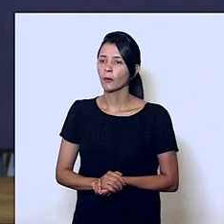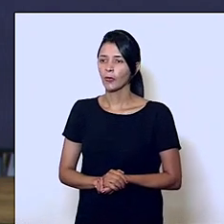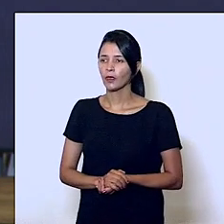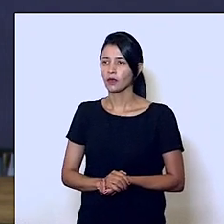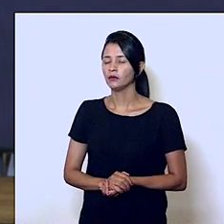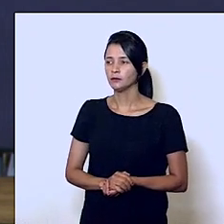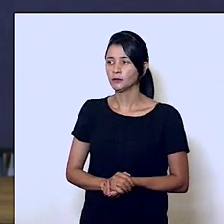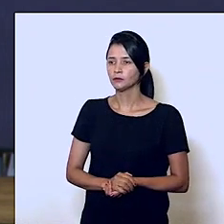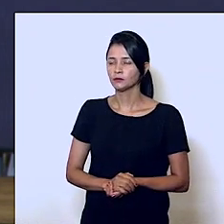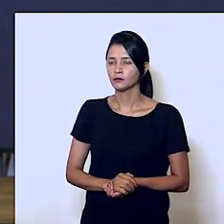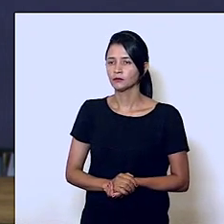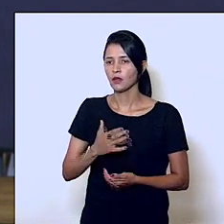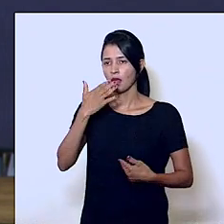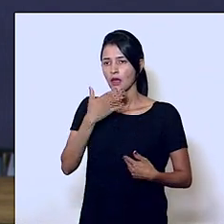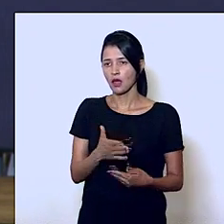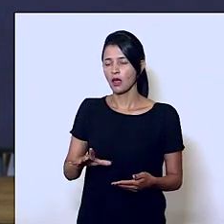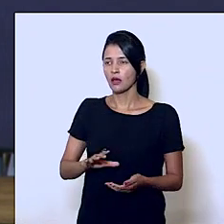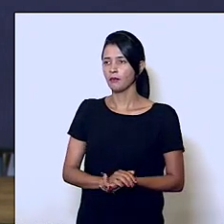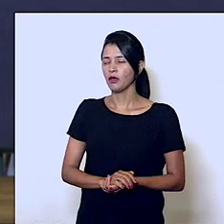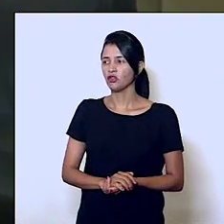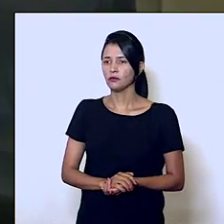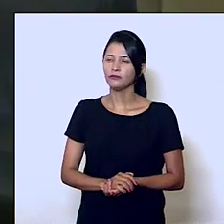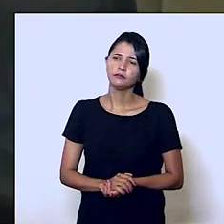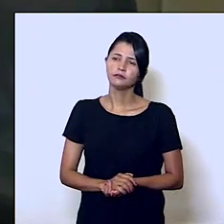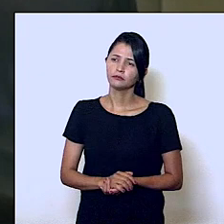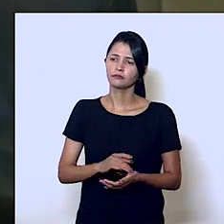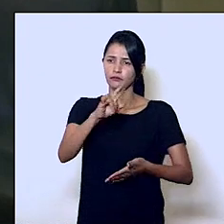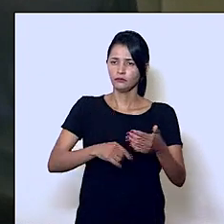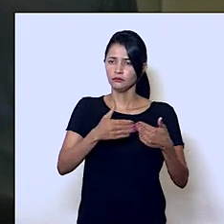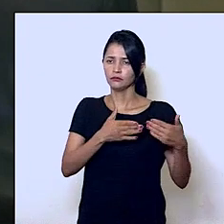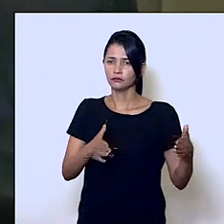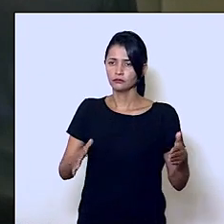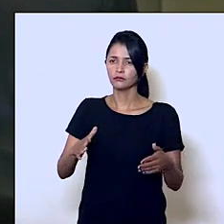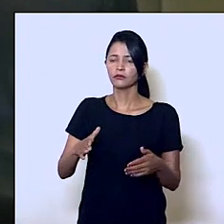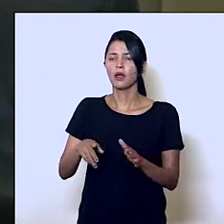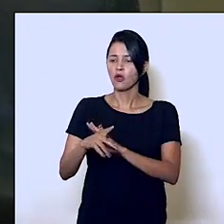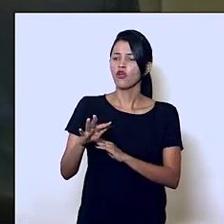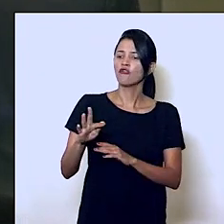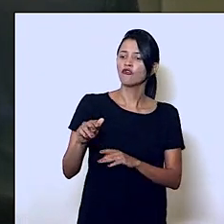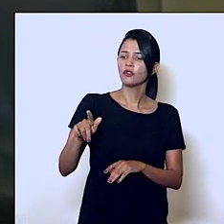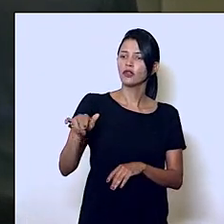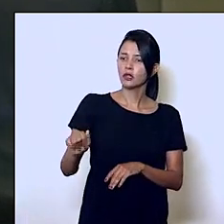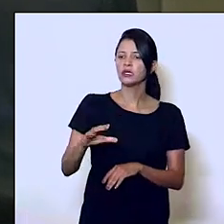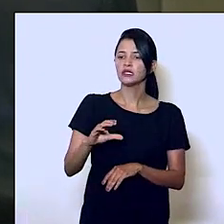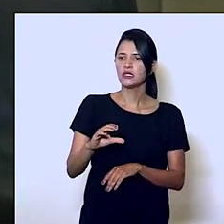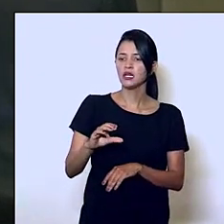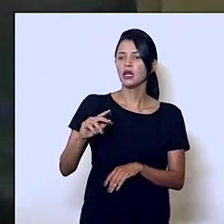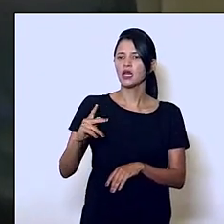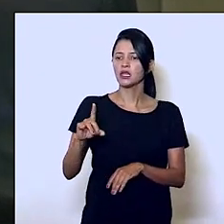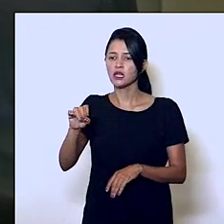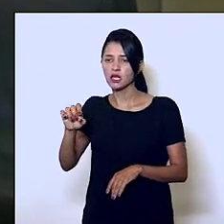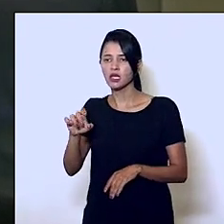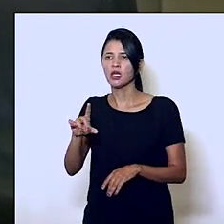Júnior, diretor do Centro de História e Documentação Diplomática da FUNAG, o CHDD, ex-colaborador do embaixador